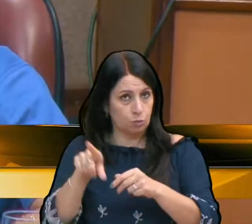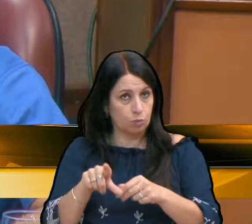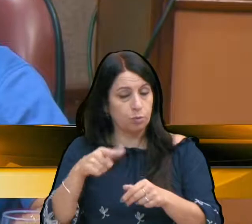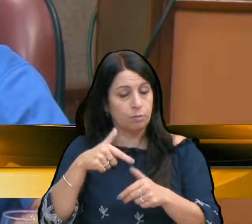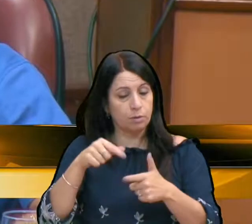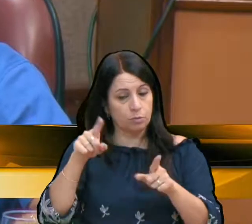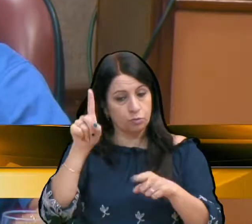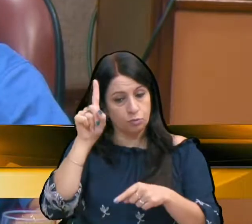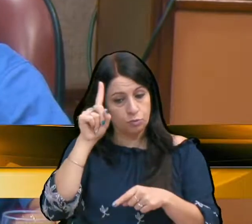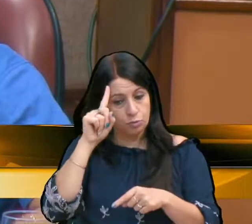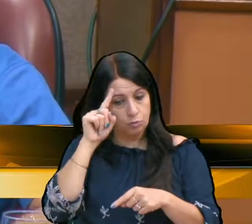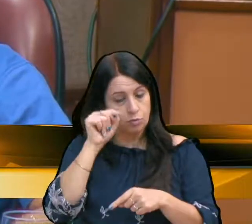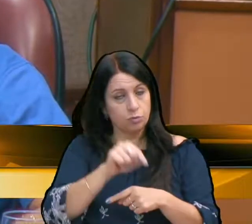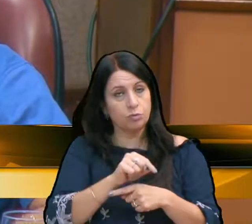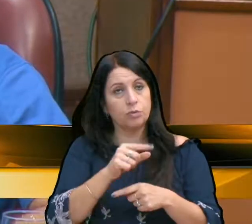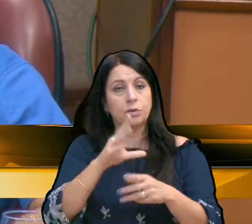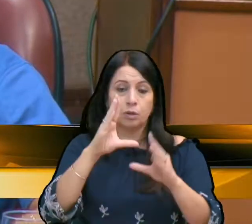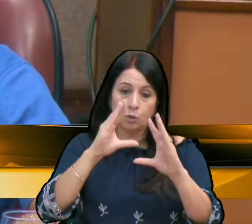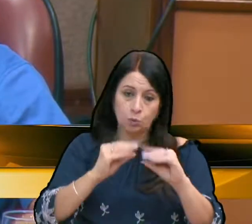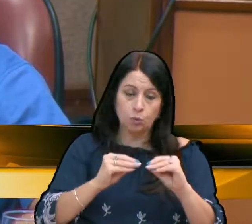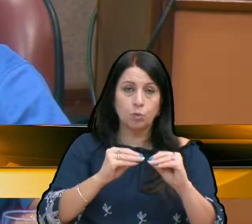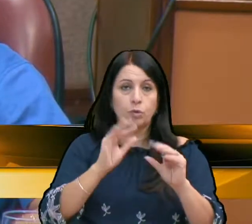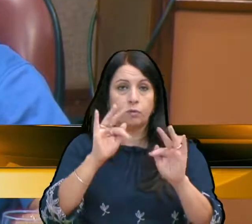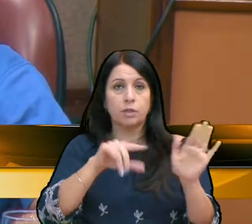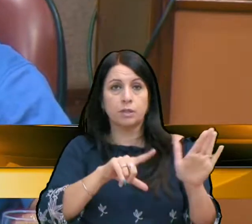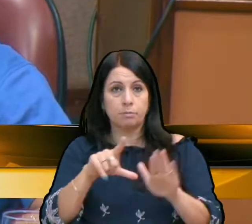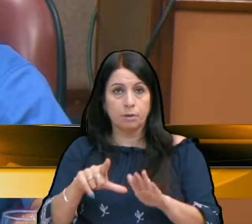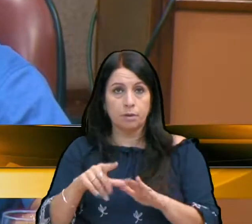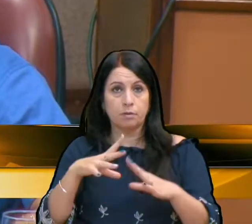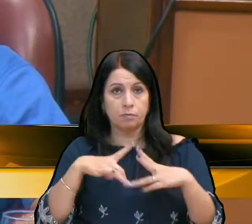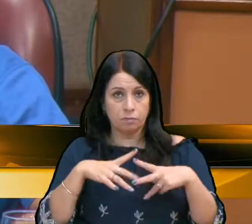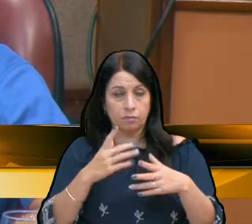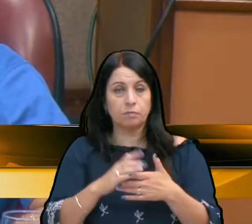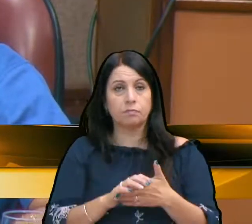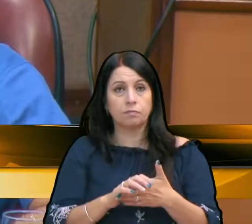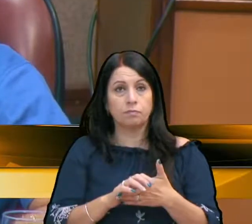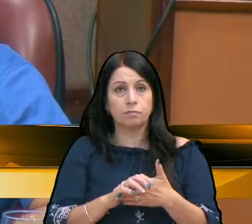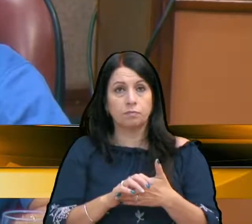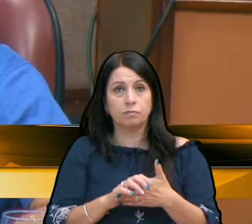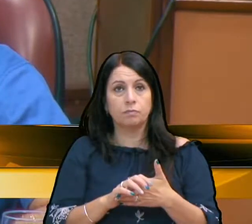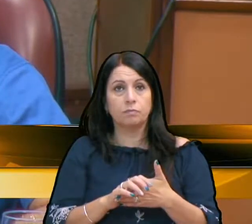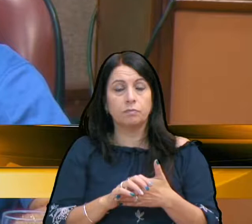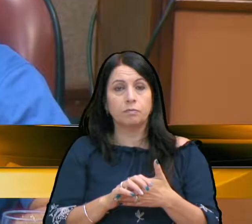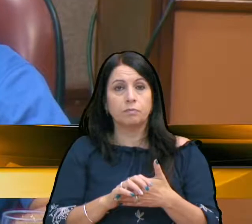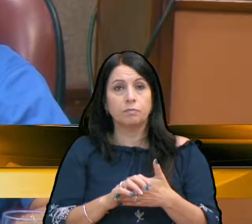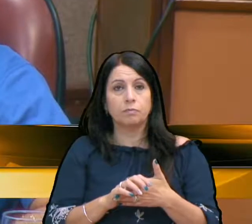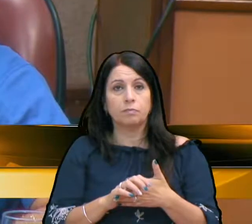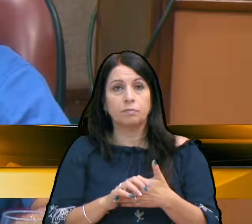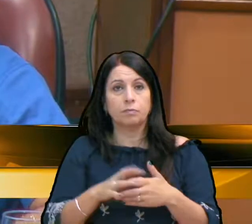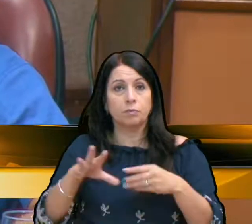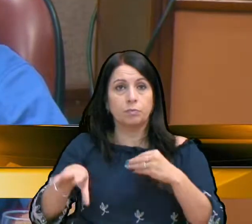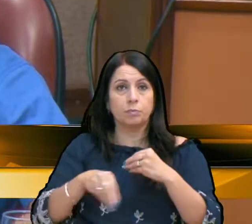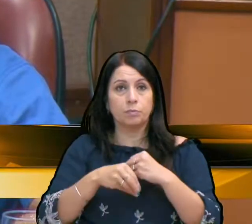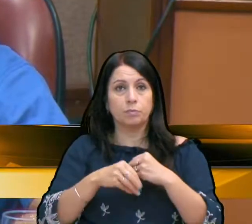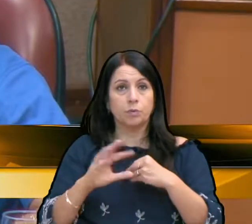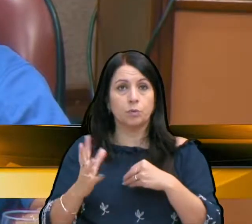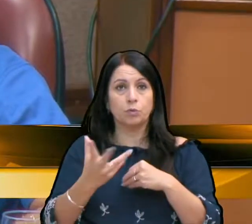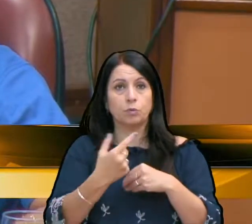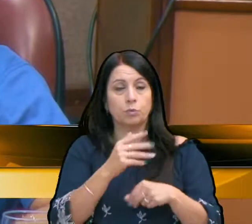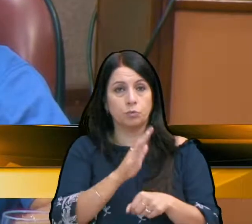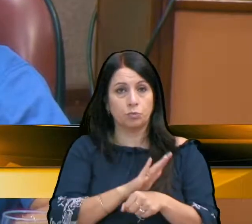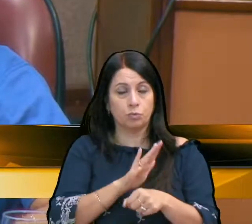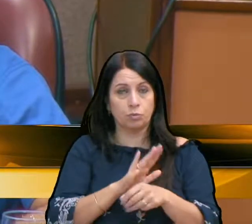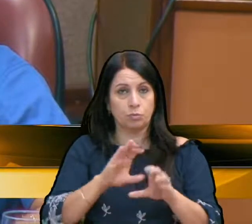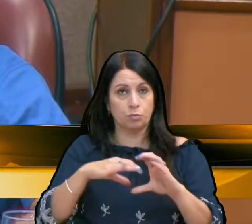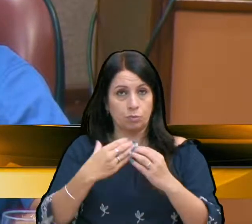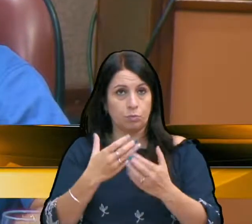de dia, de noite, finais de semana, feriados, né? Então, vem apenas a somar. E tudo que for para ajudar a